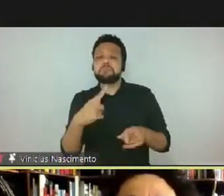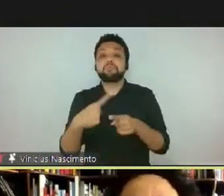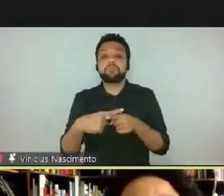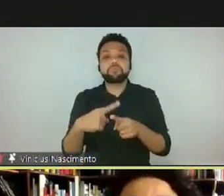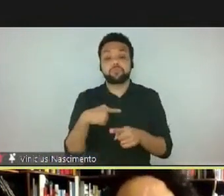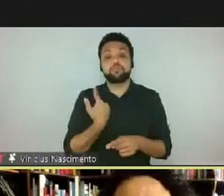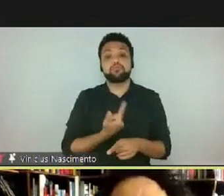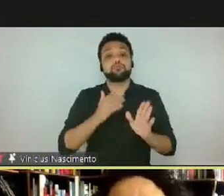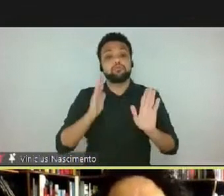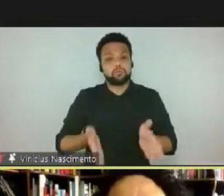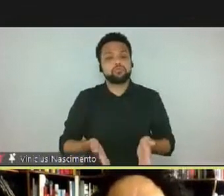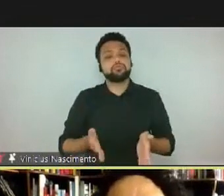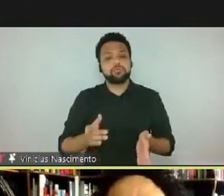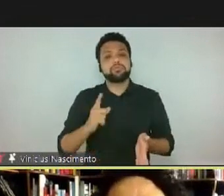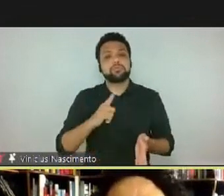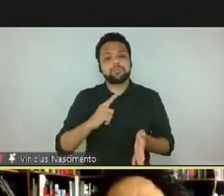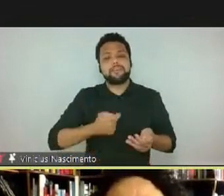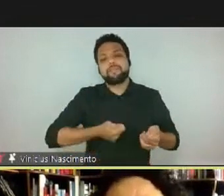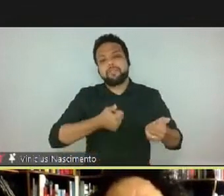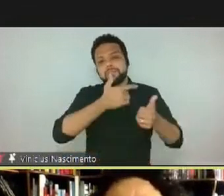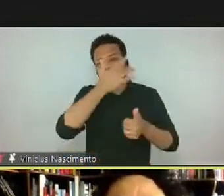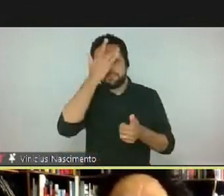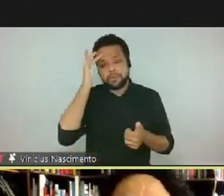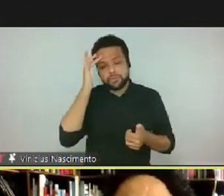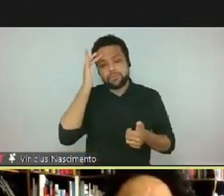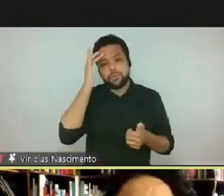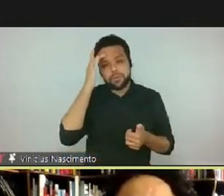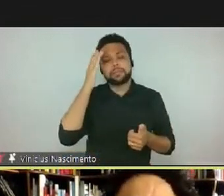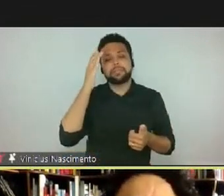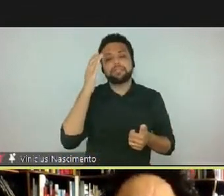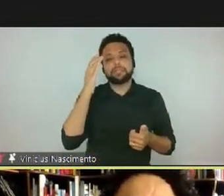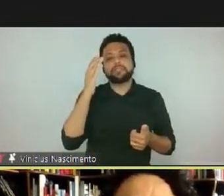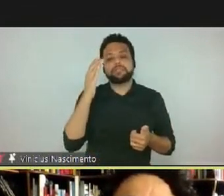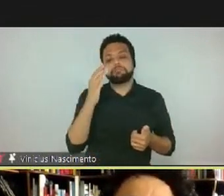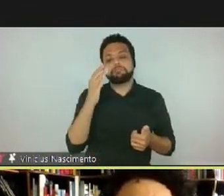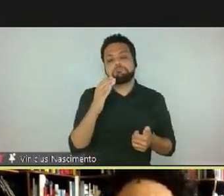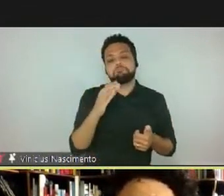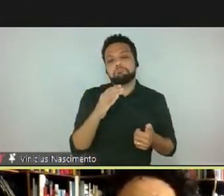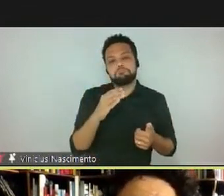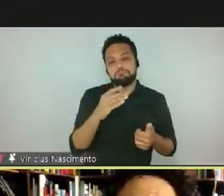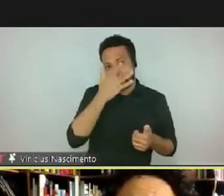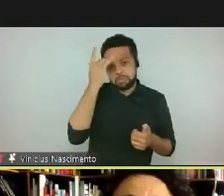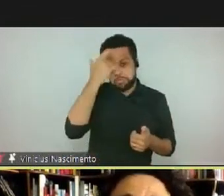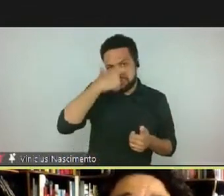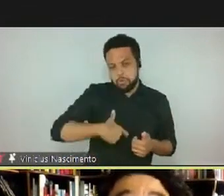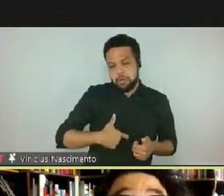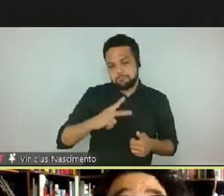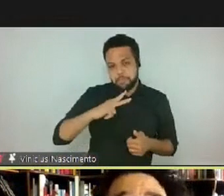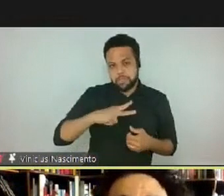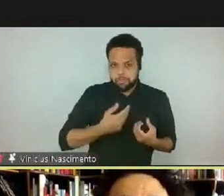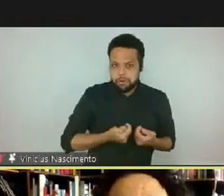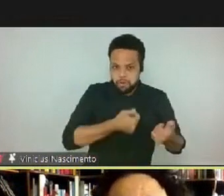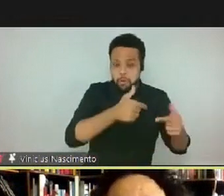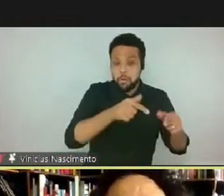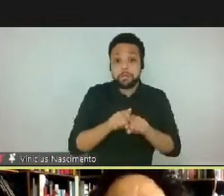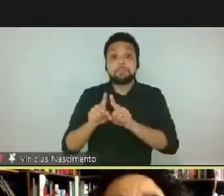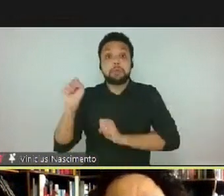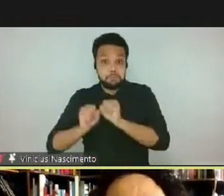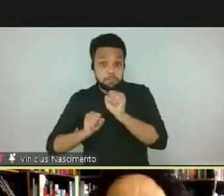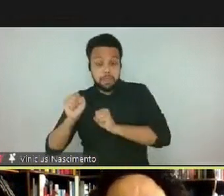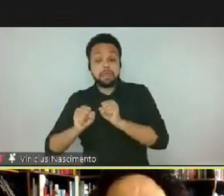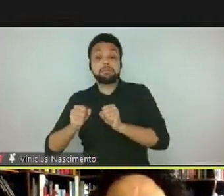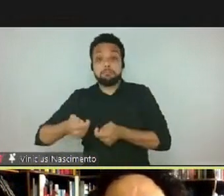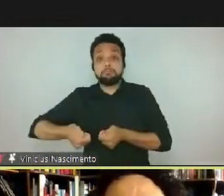tem doações de pessoas físicas e pessoas jurídicas, empresas, que auxiliam com